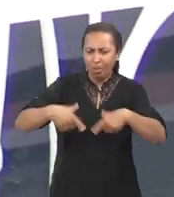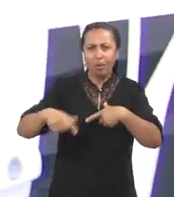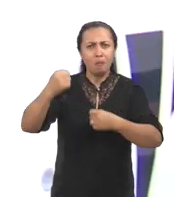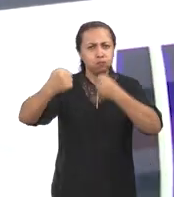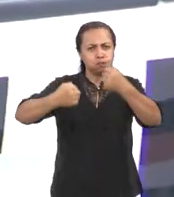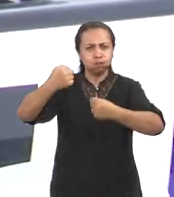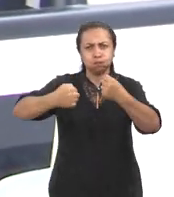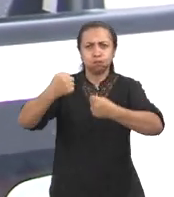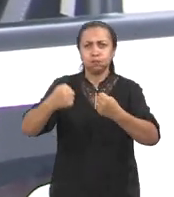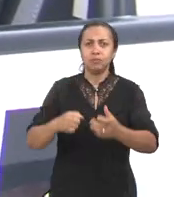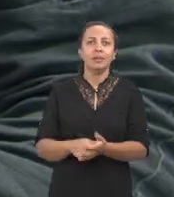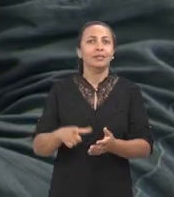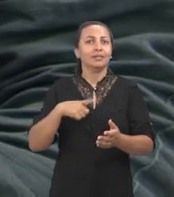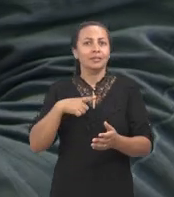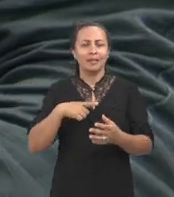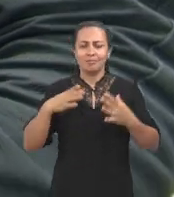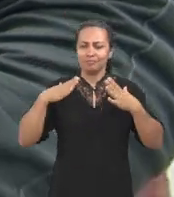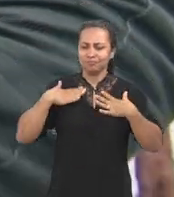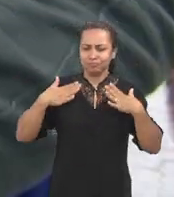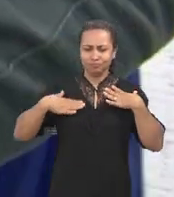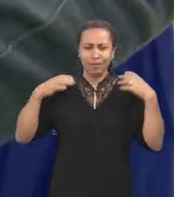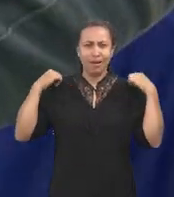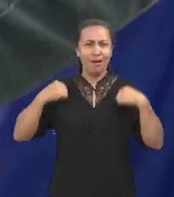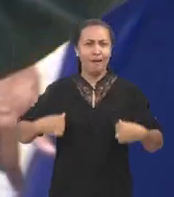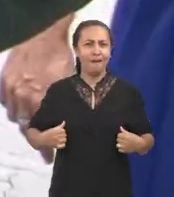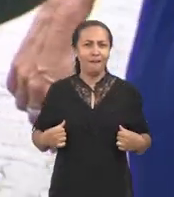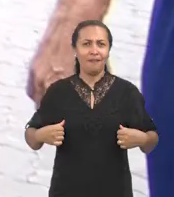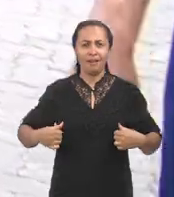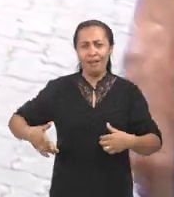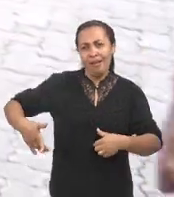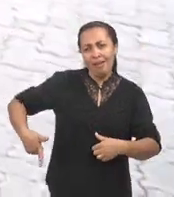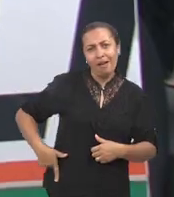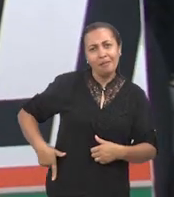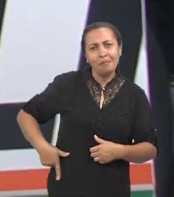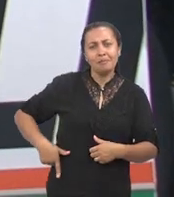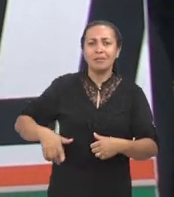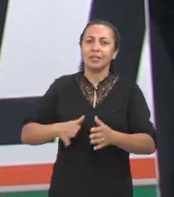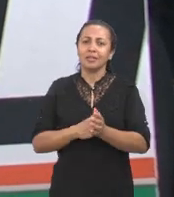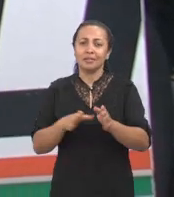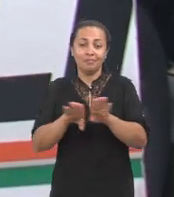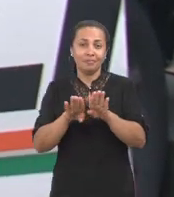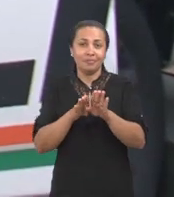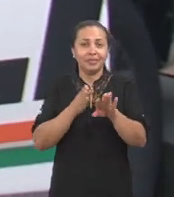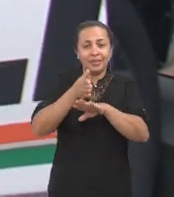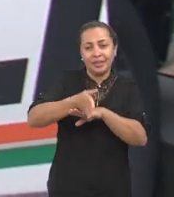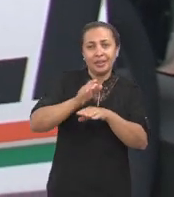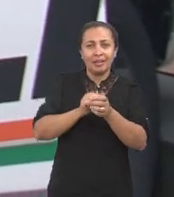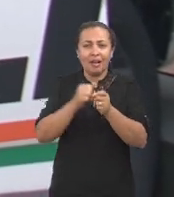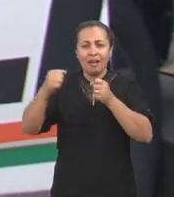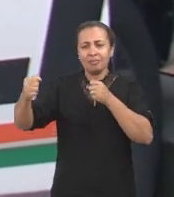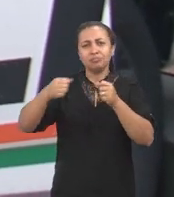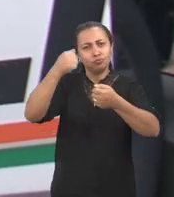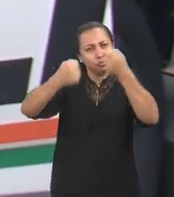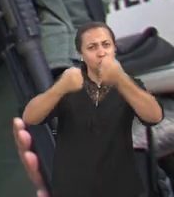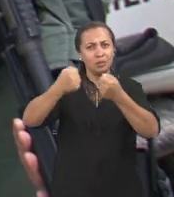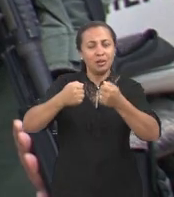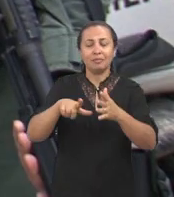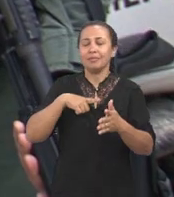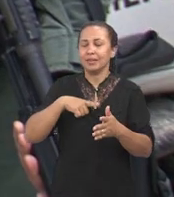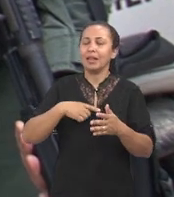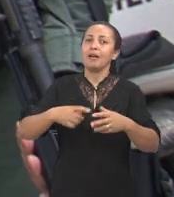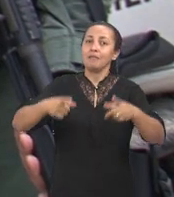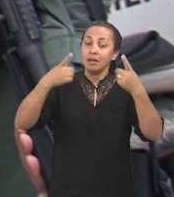viatura com o Sepe colete armamento entra e sai da viatura